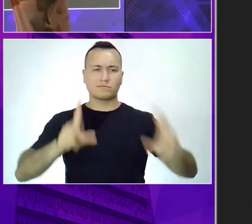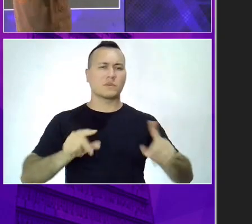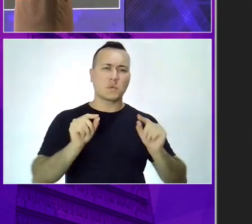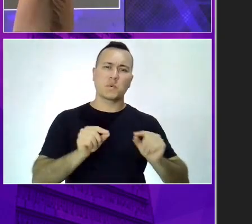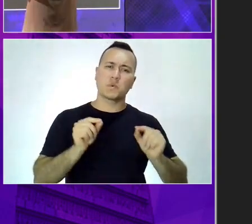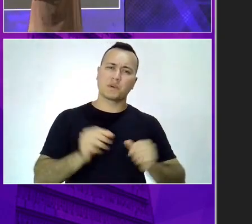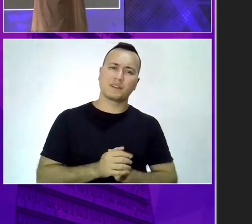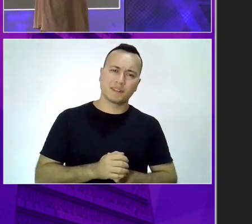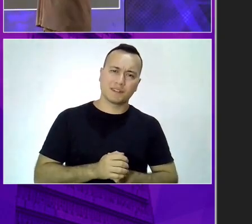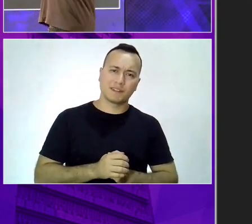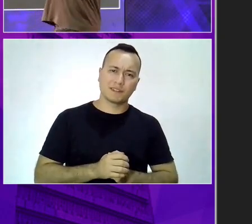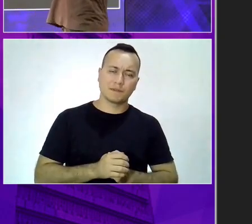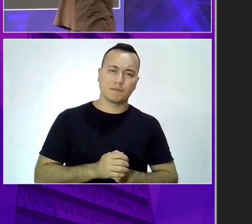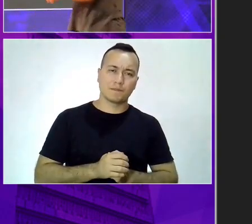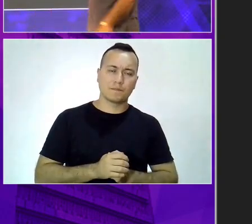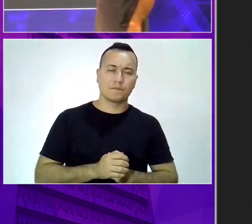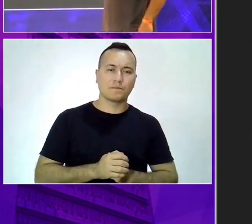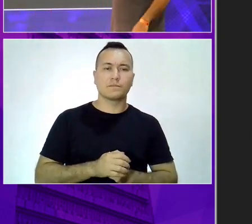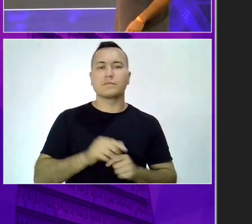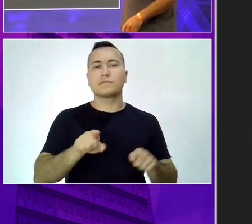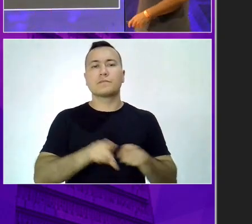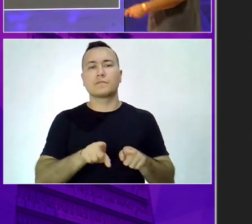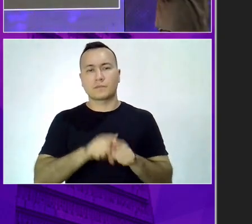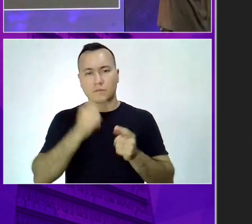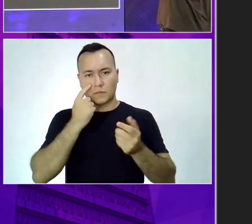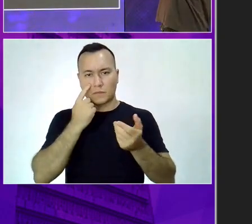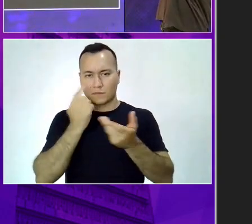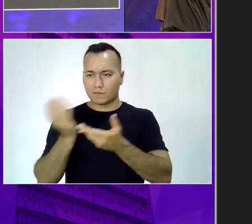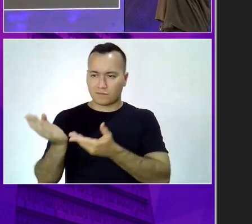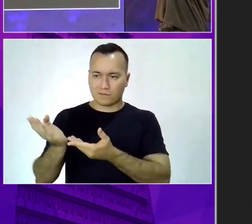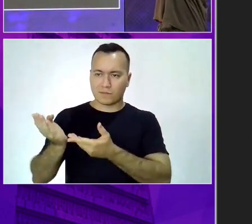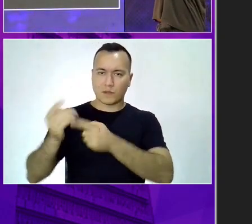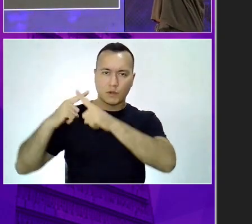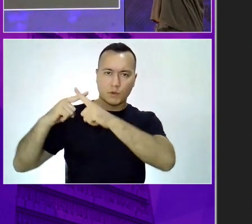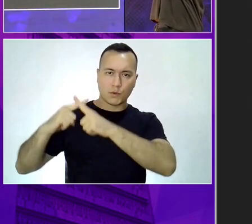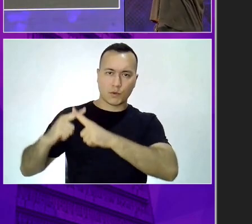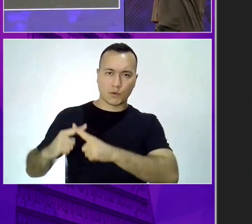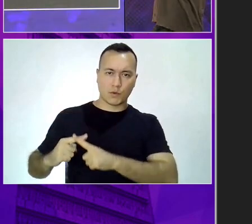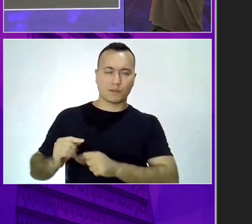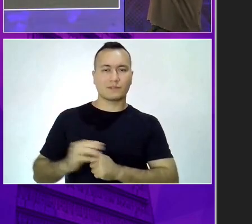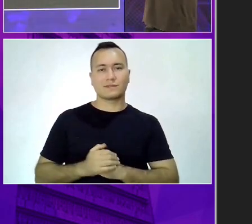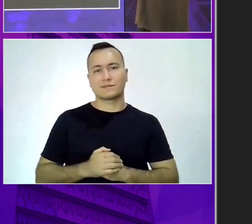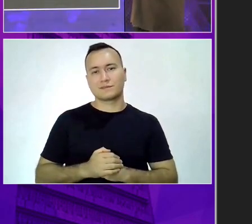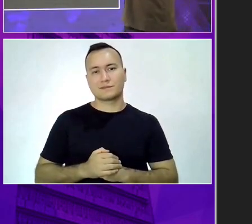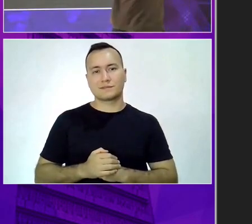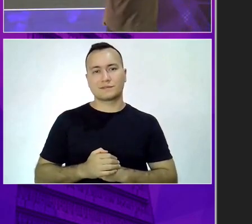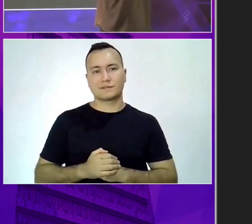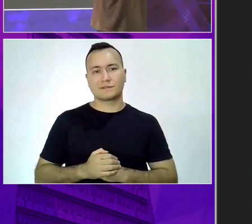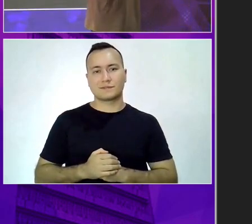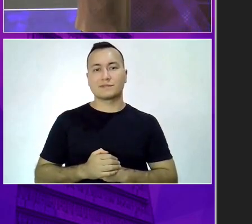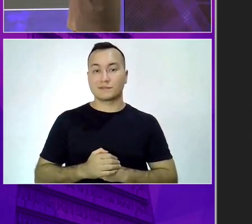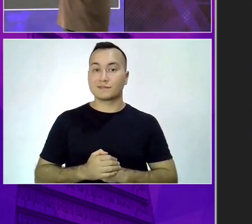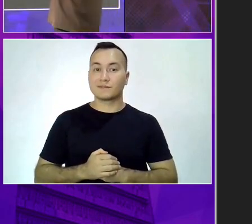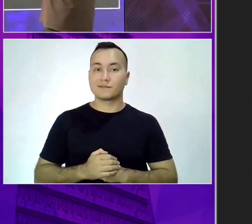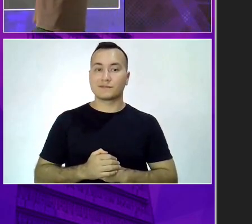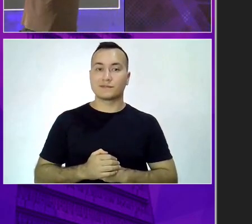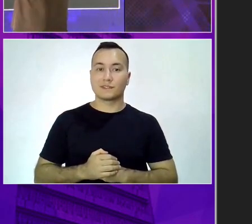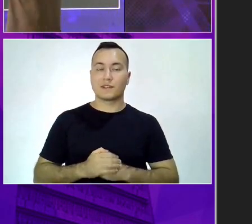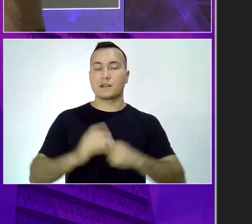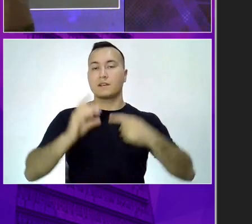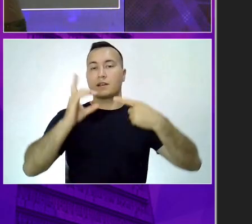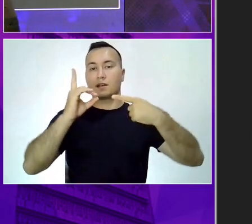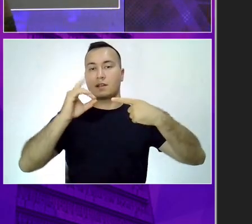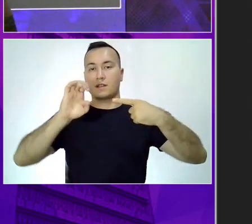fluxos de valor, certo? De linear para exponencial, de win-lose, né, coisas que de alguma forma